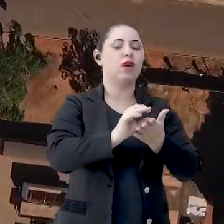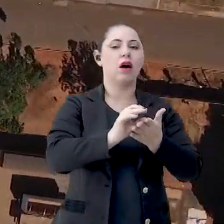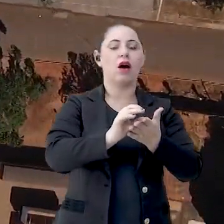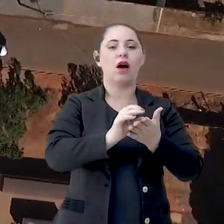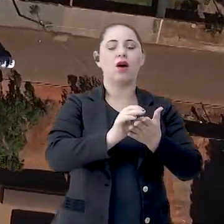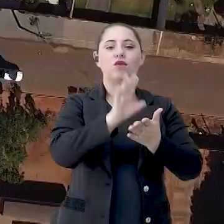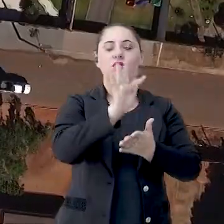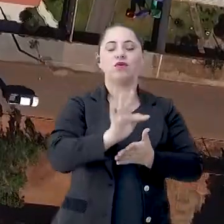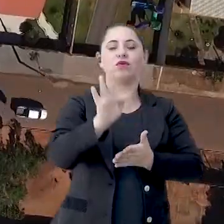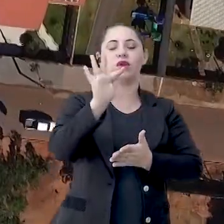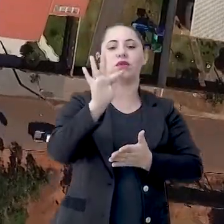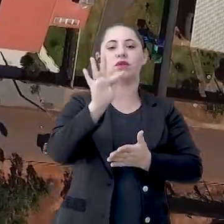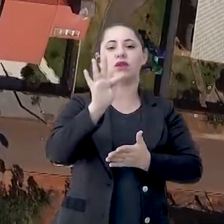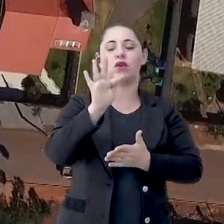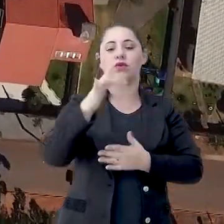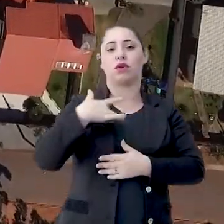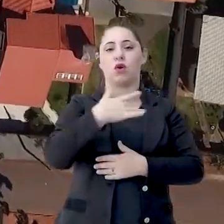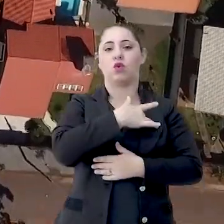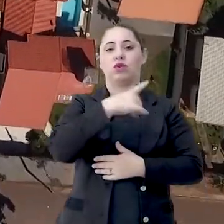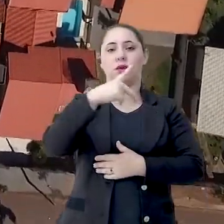próximos investimentos.